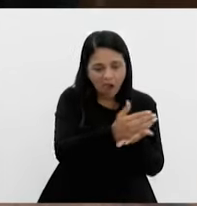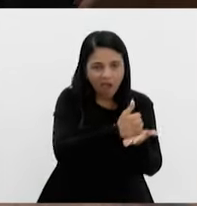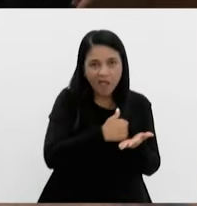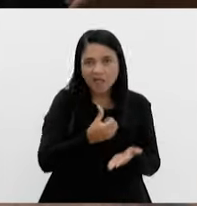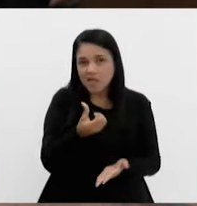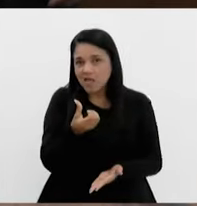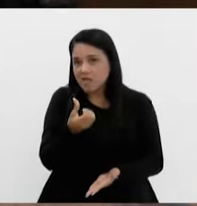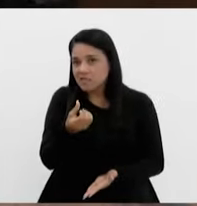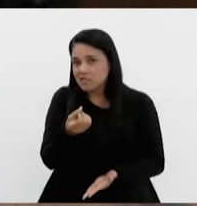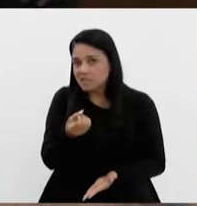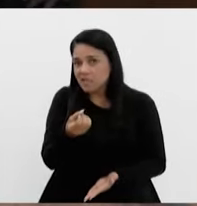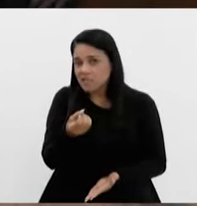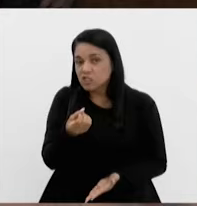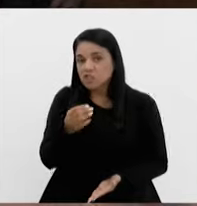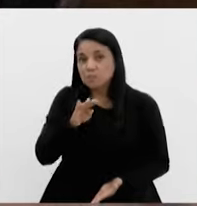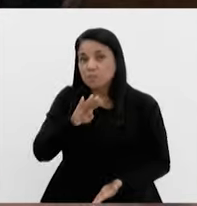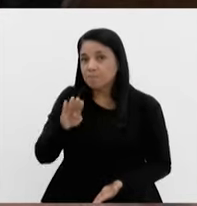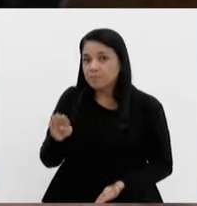a